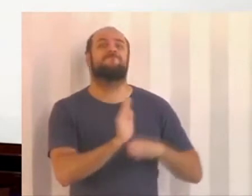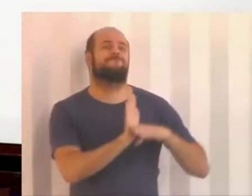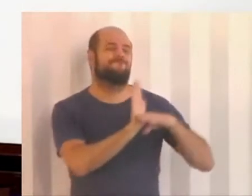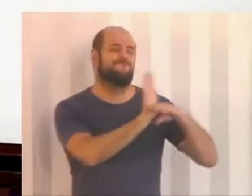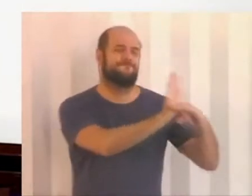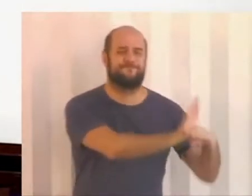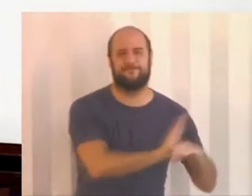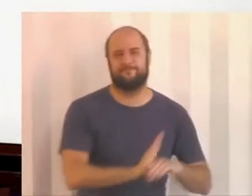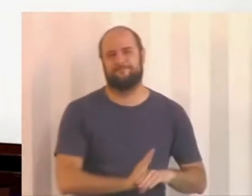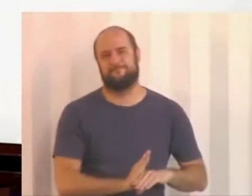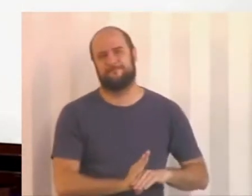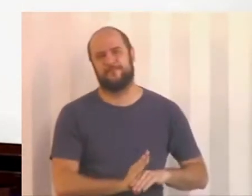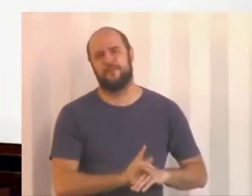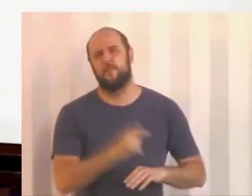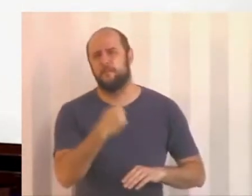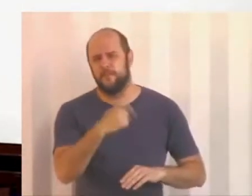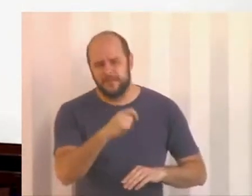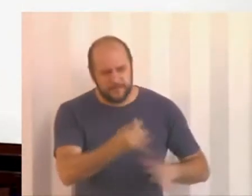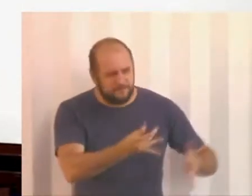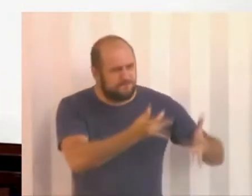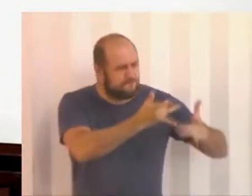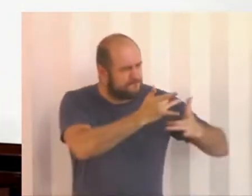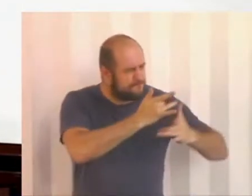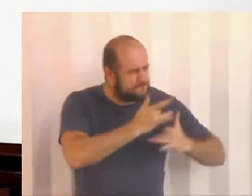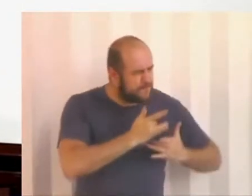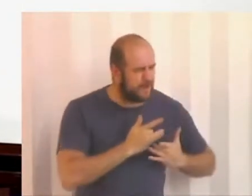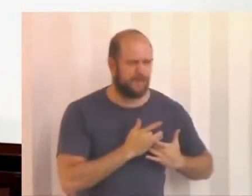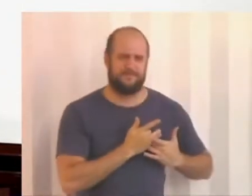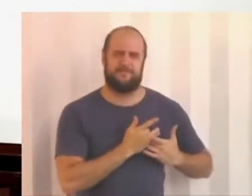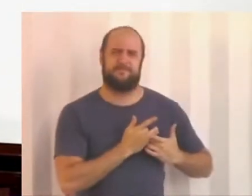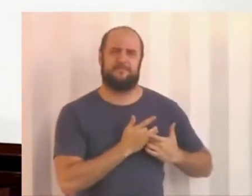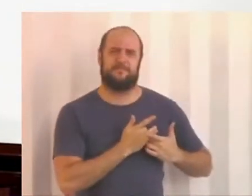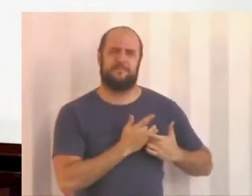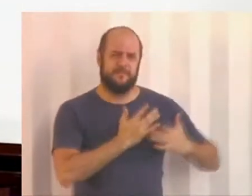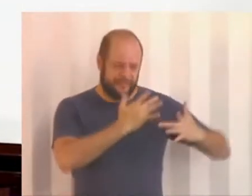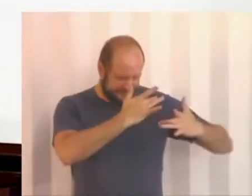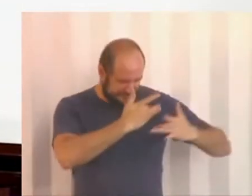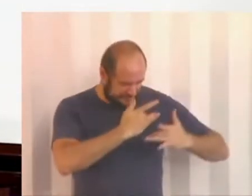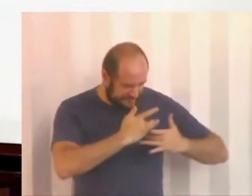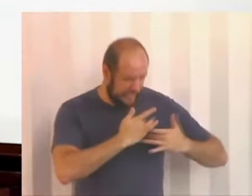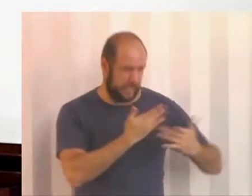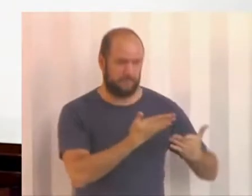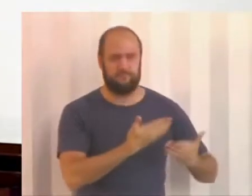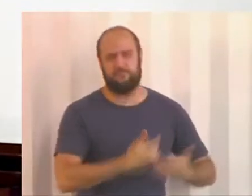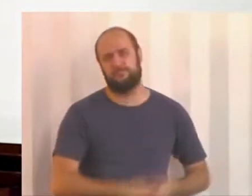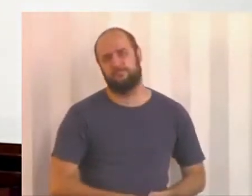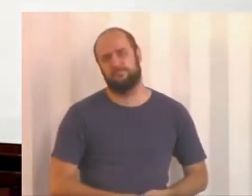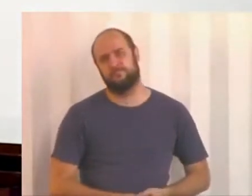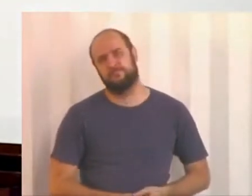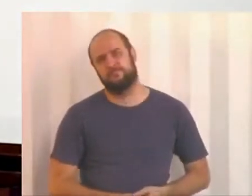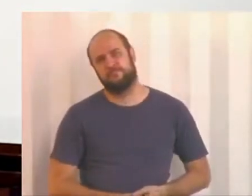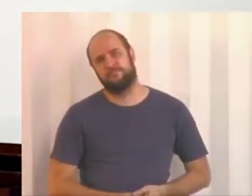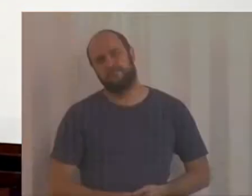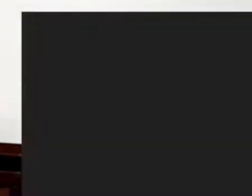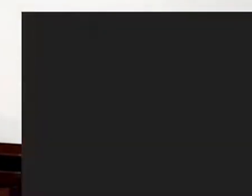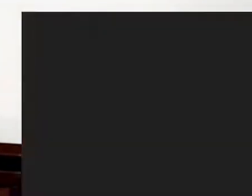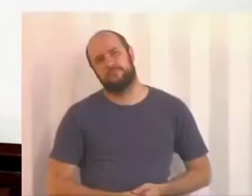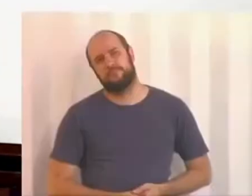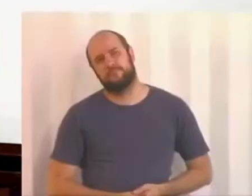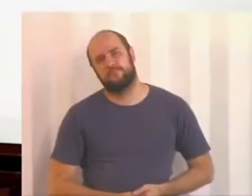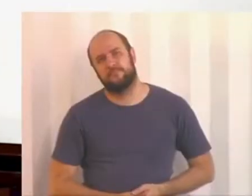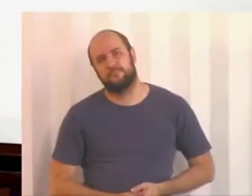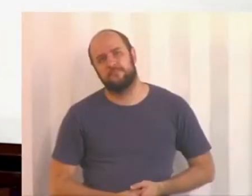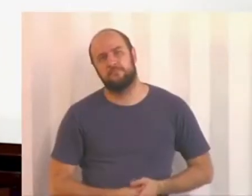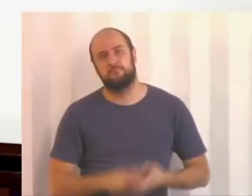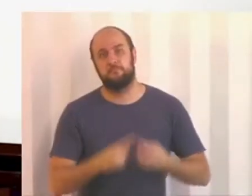ajudá-lo, você tem que ter misericórdia, compaixão para com ele. Mas isso não deve ser